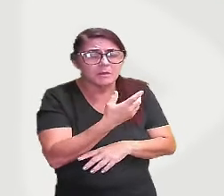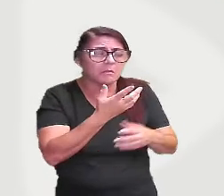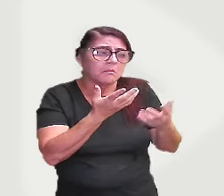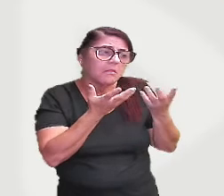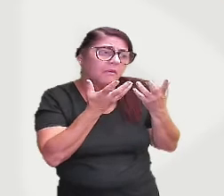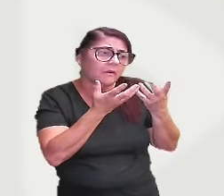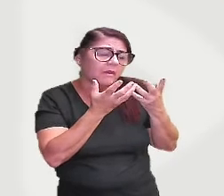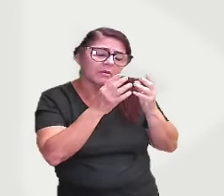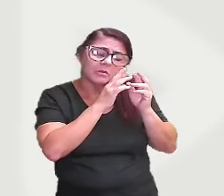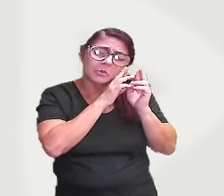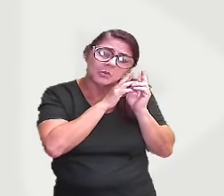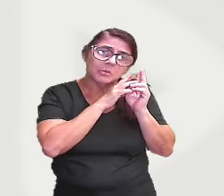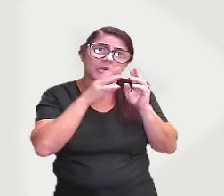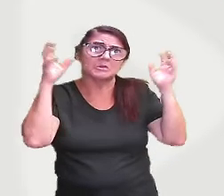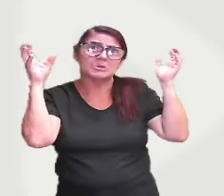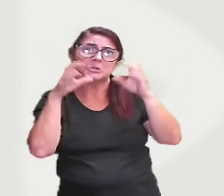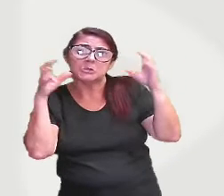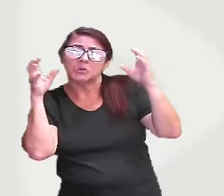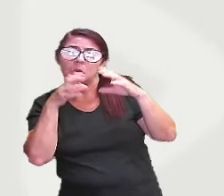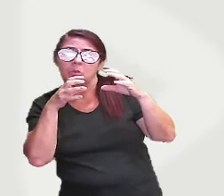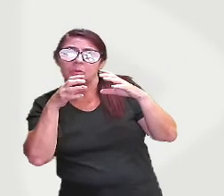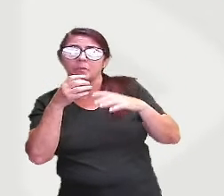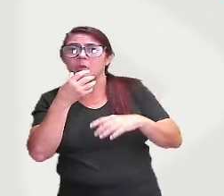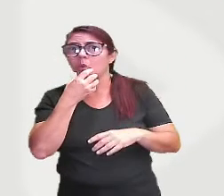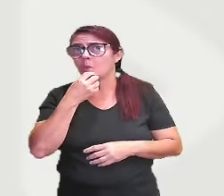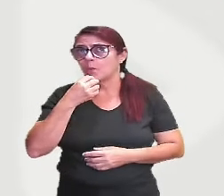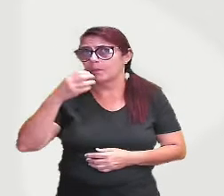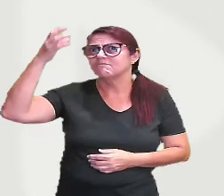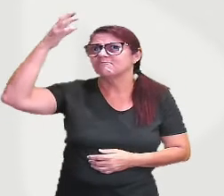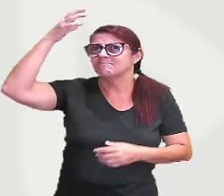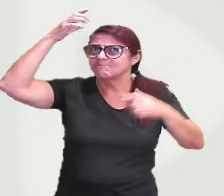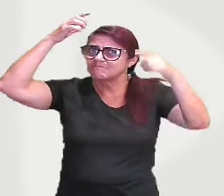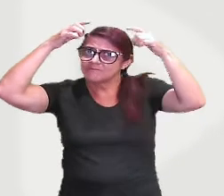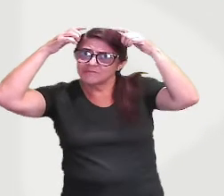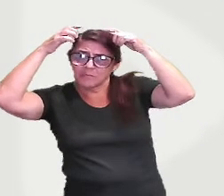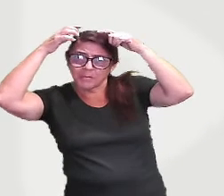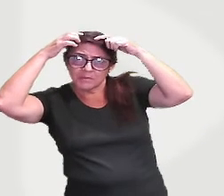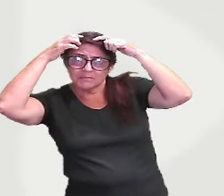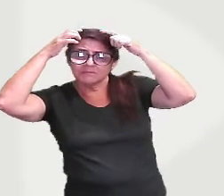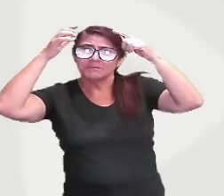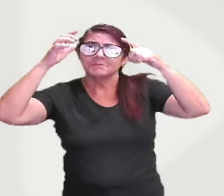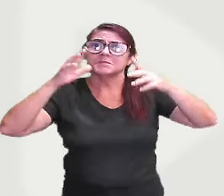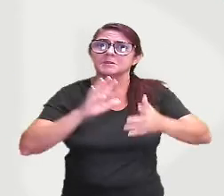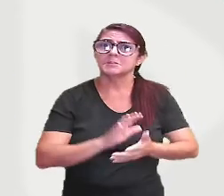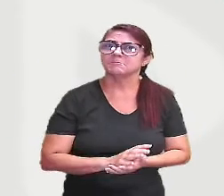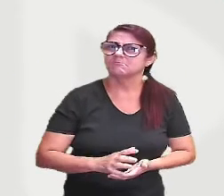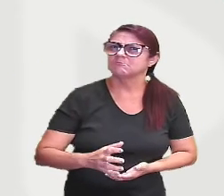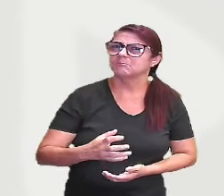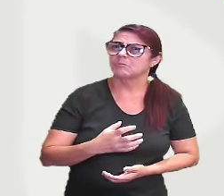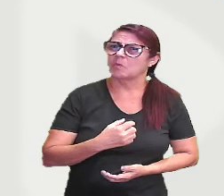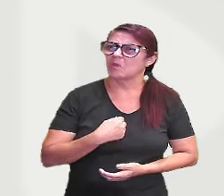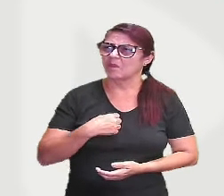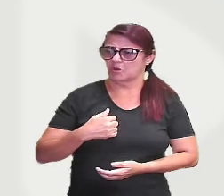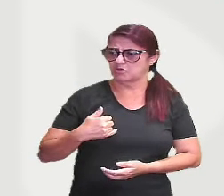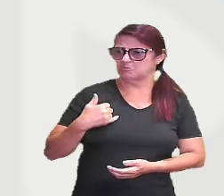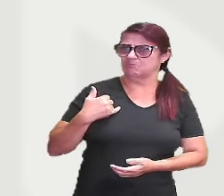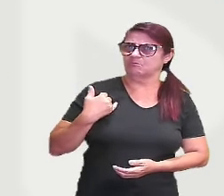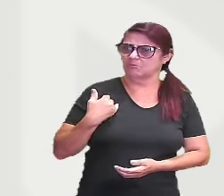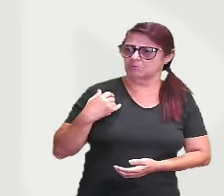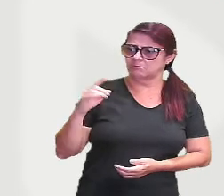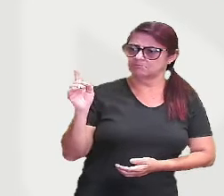durante a tempestade. O príncipe, egoísta e vaidoso, recusou a ajudá-la